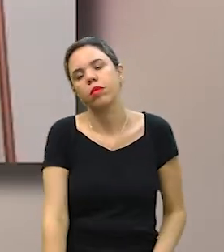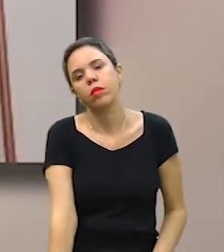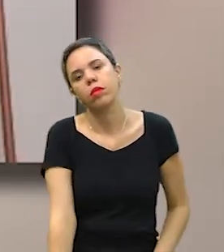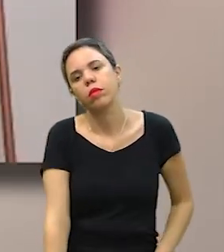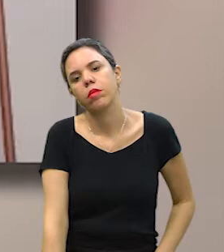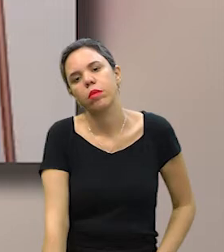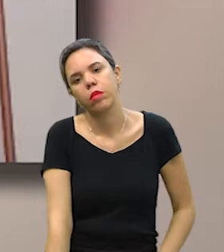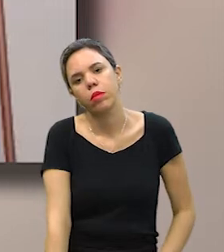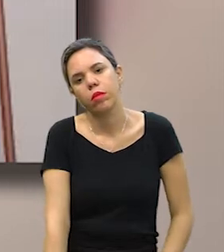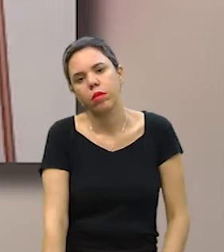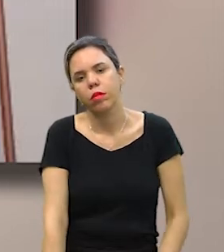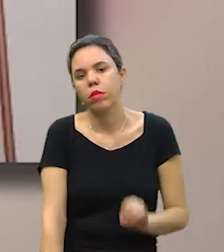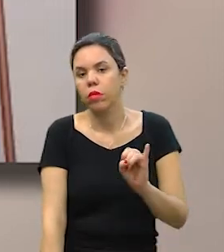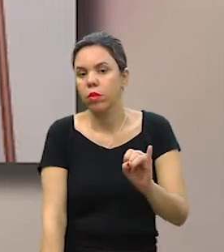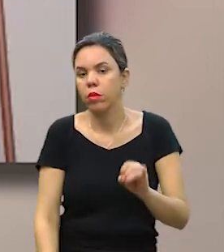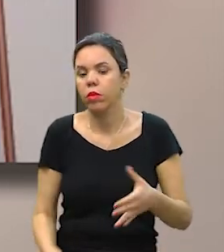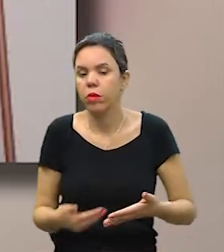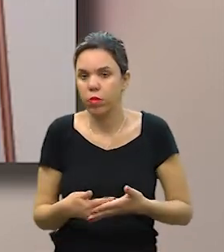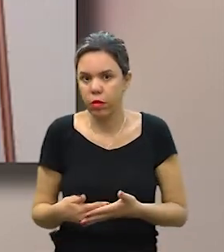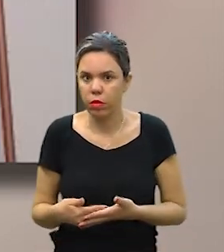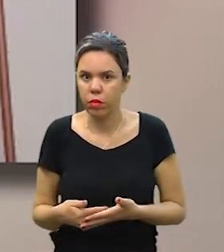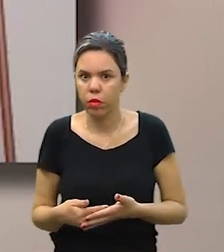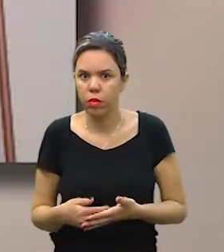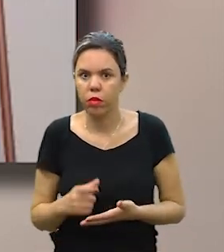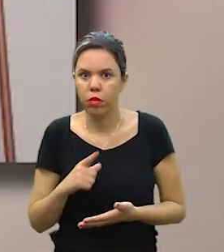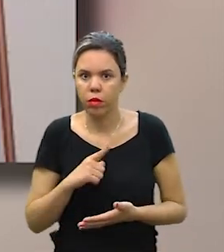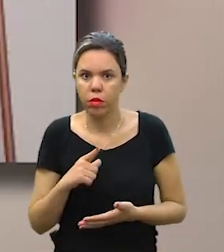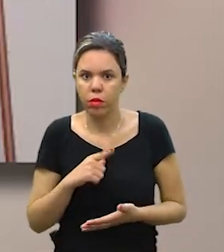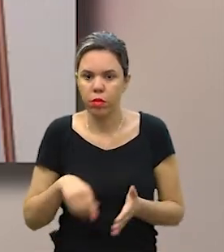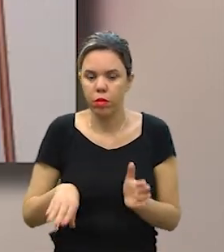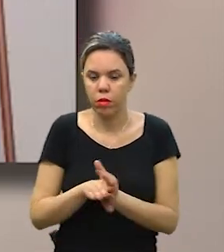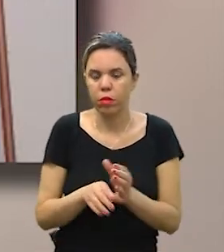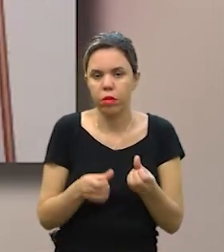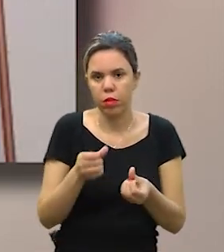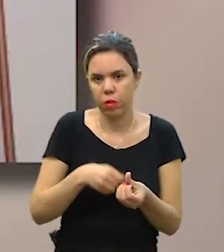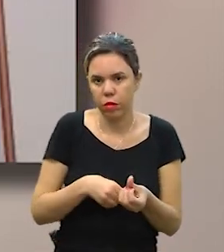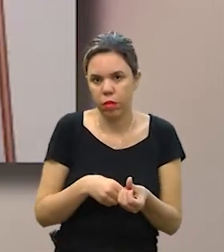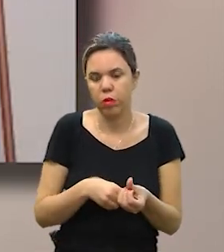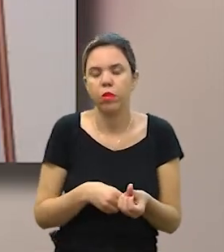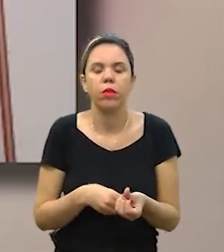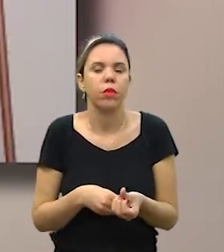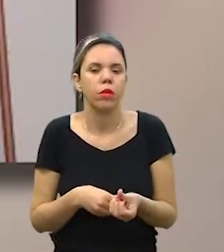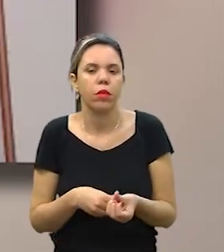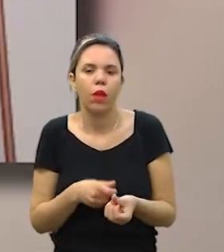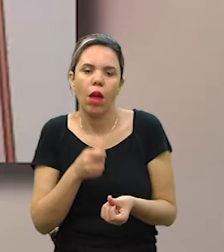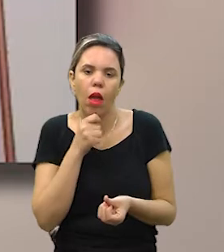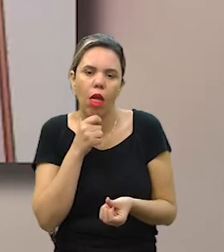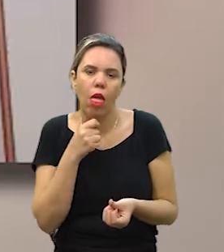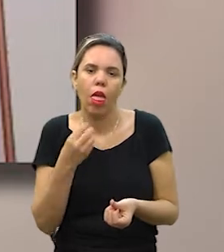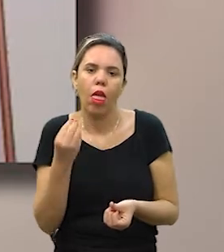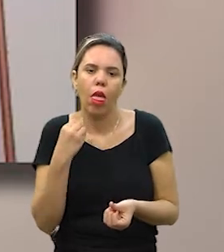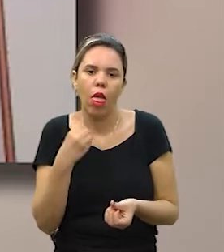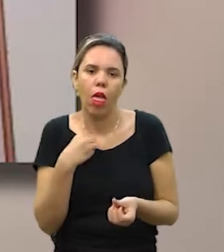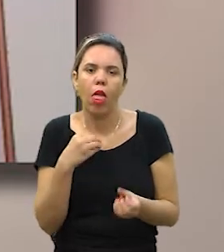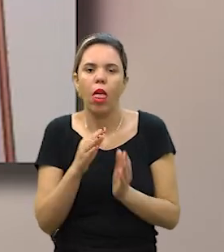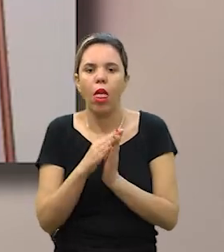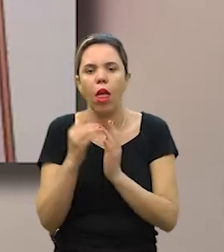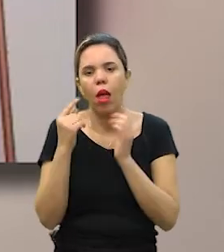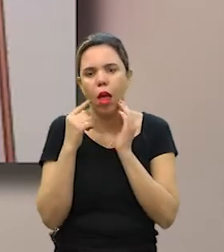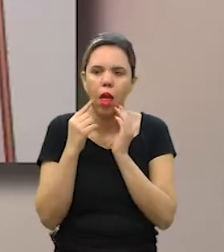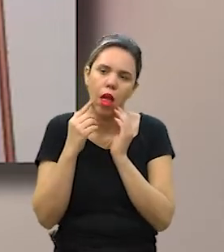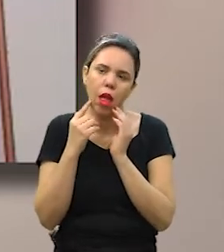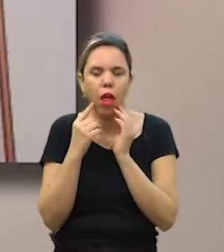né? Então, se o bebê também, ele é termo, chegou no 6º mês e ele ainda tá um pouco molinho,